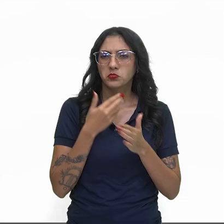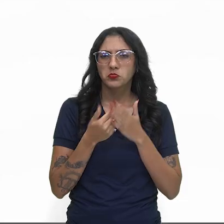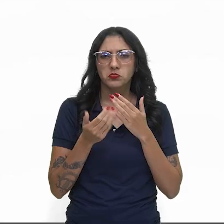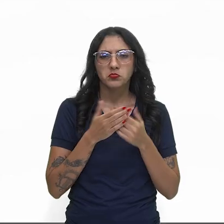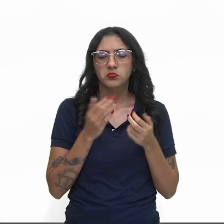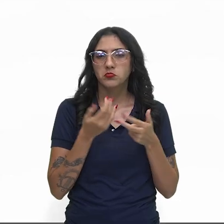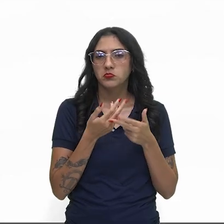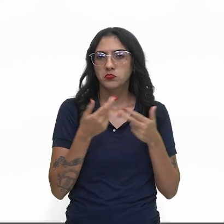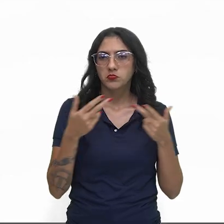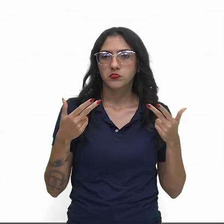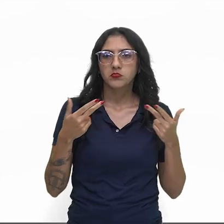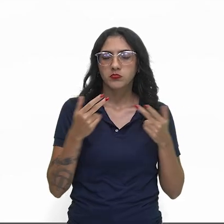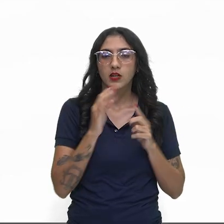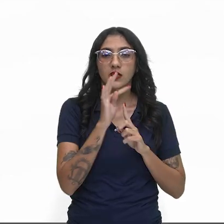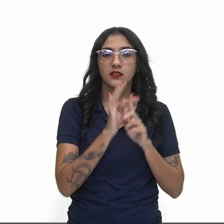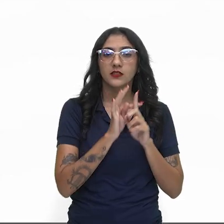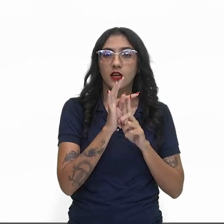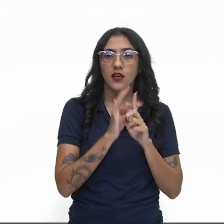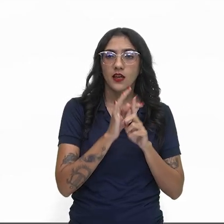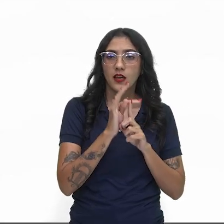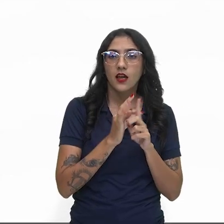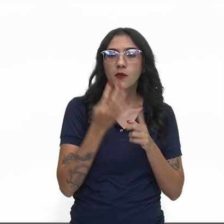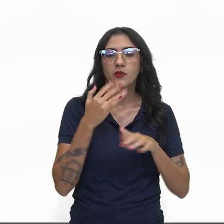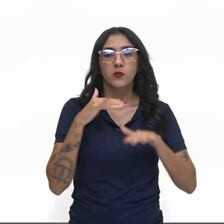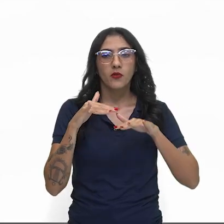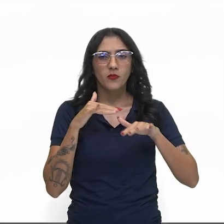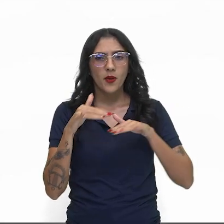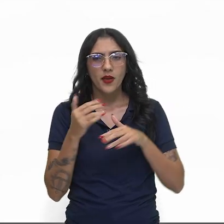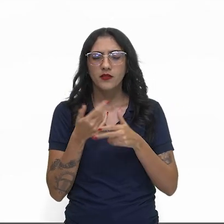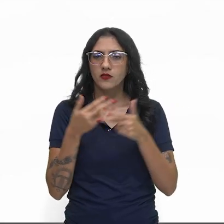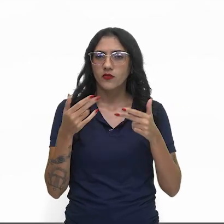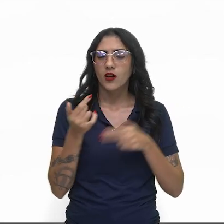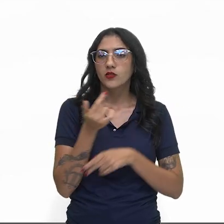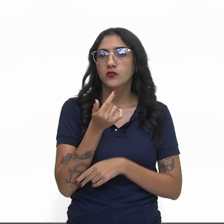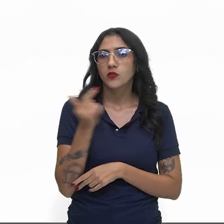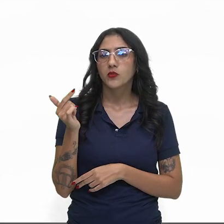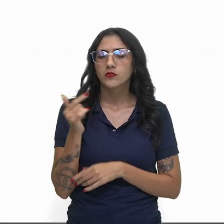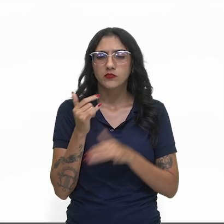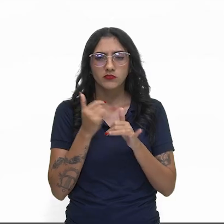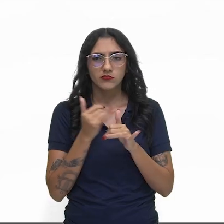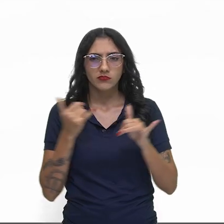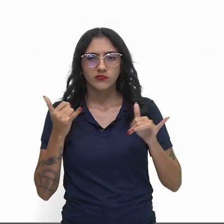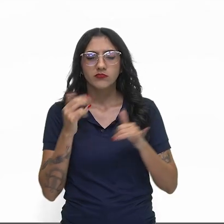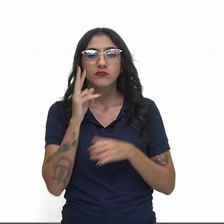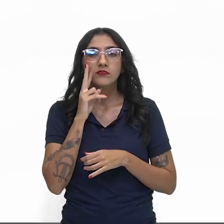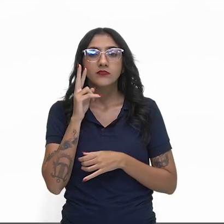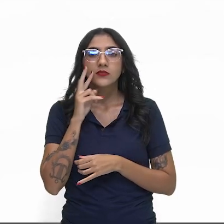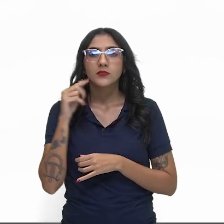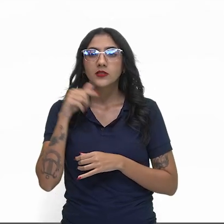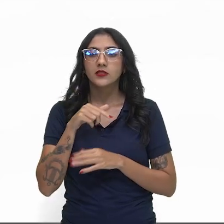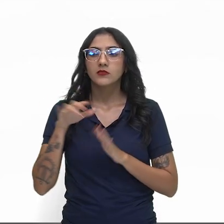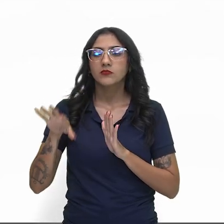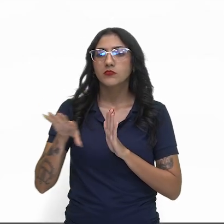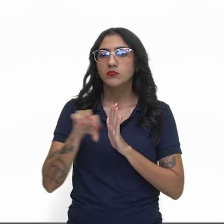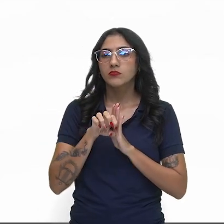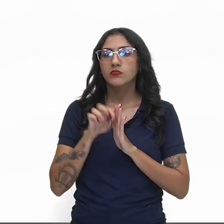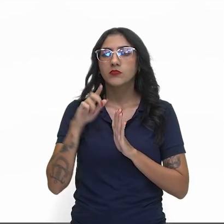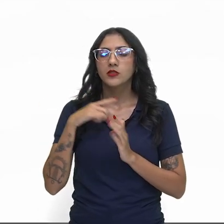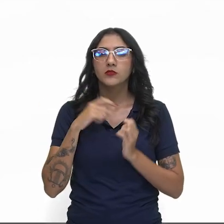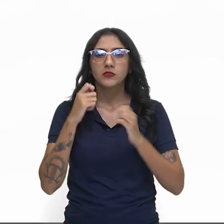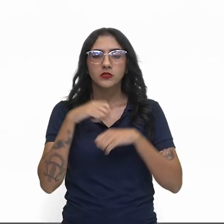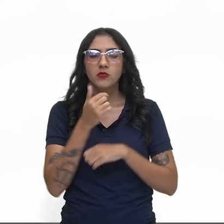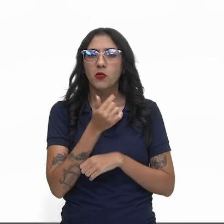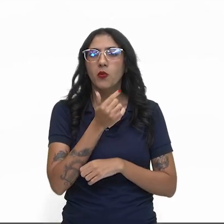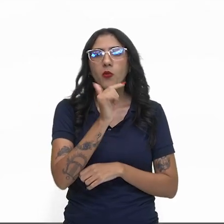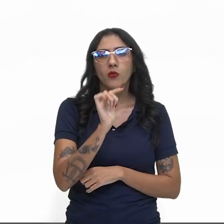ser a energia térmica, mecânica, entre outros. Energia elétrica, no receptor, ele transforma